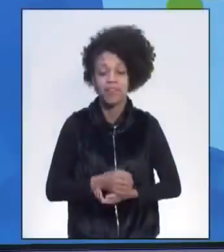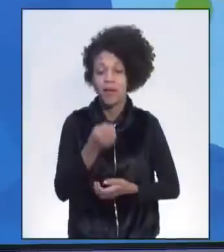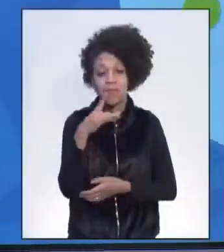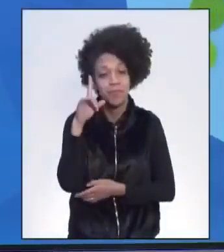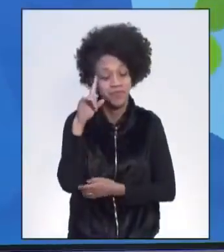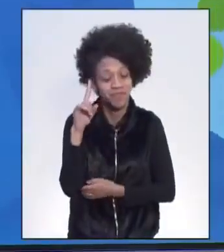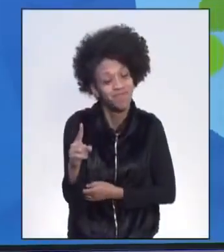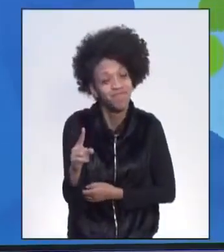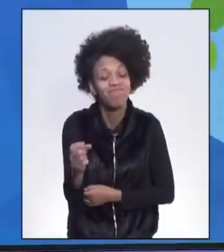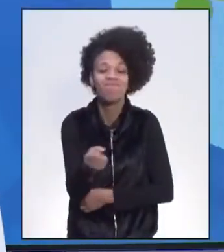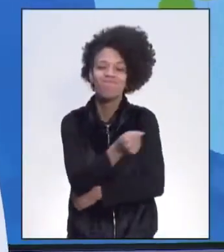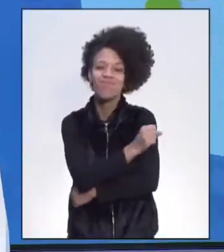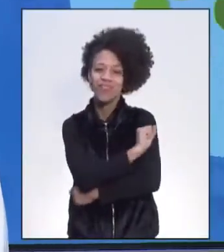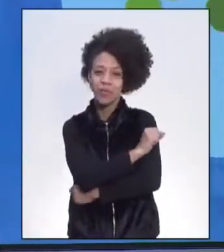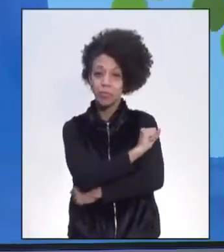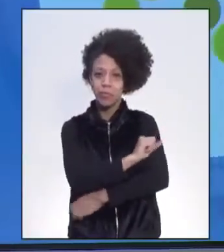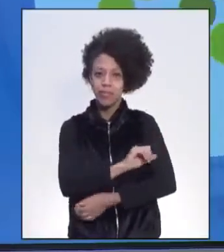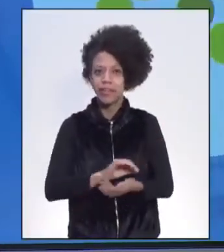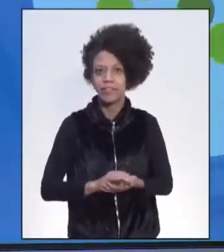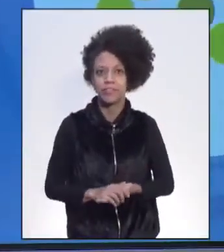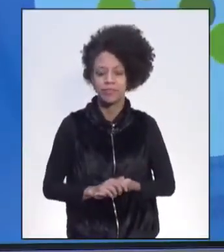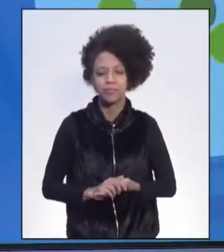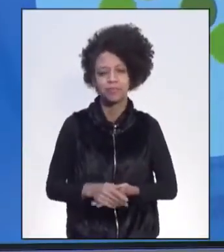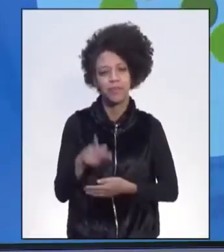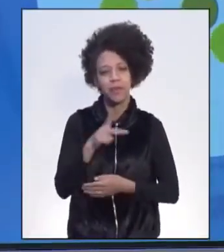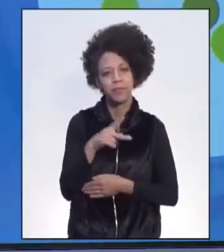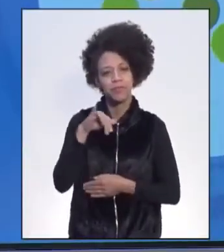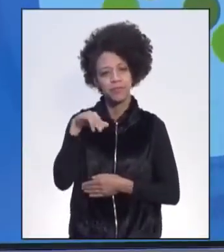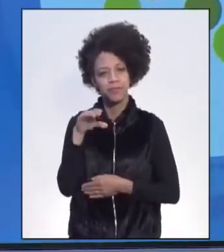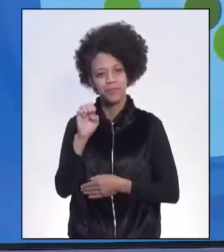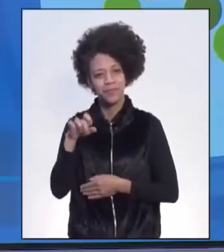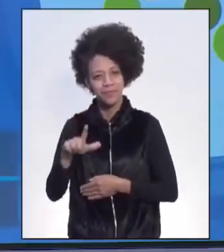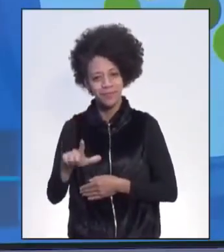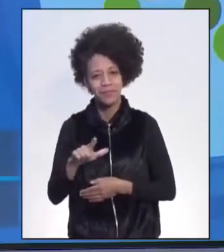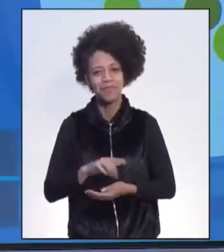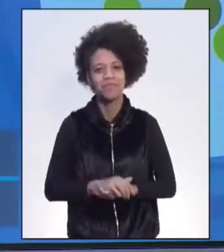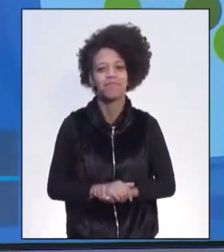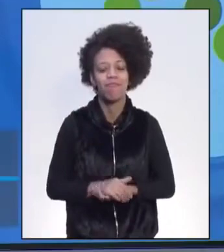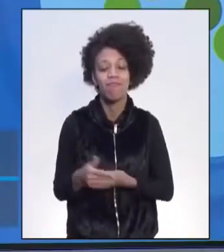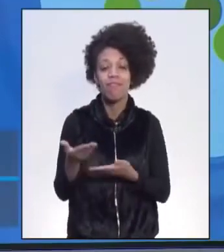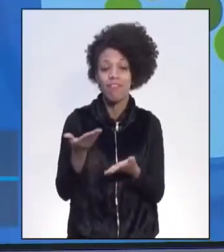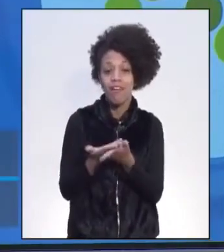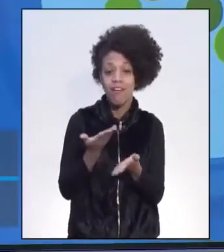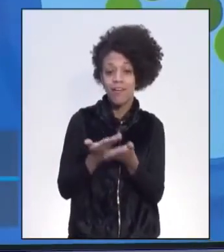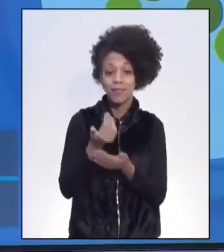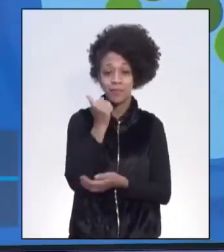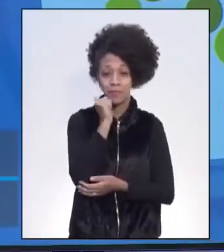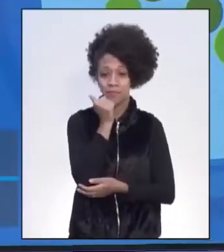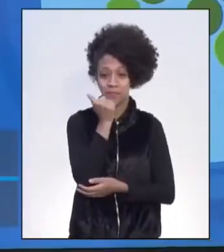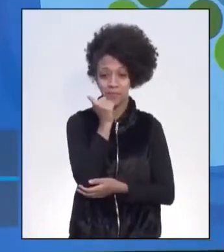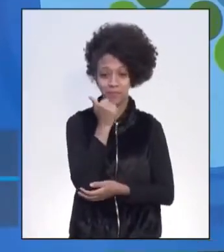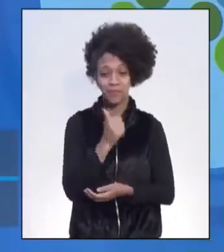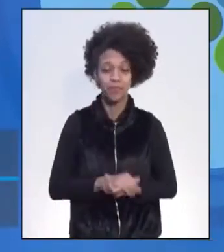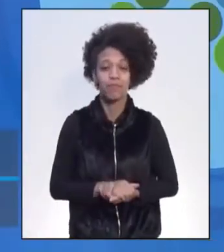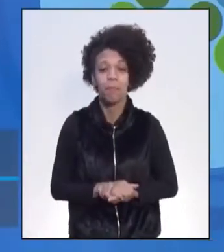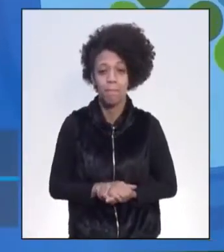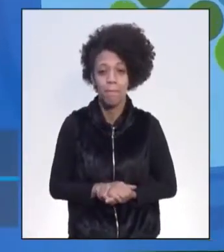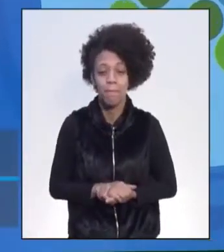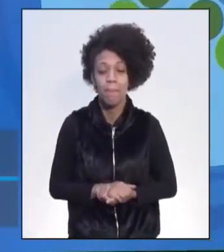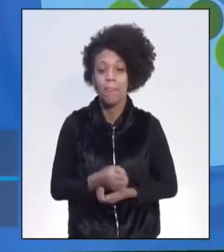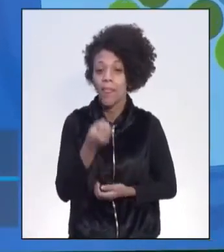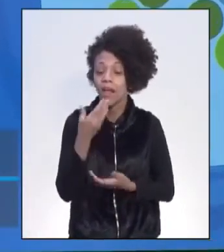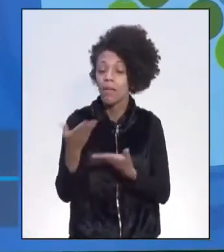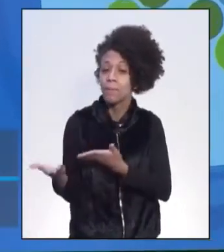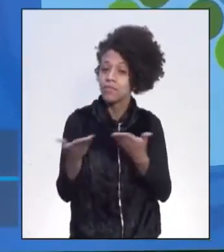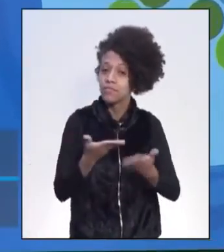Bom dia, oitavo ano. Eu sou o professor Joel e estamos aqui para mais uma aula de ciências. Quero dar as boas-vindas